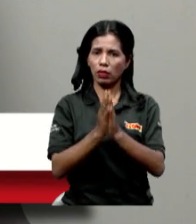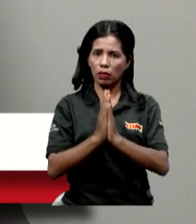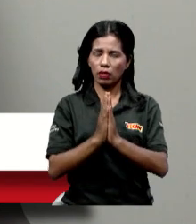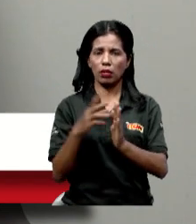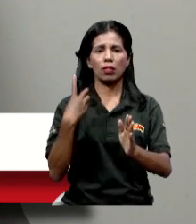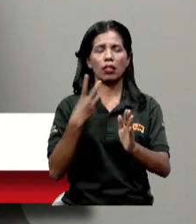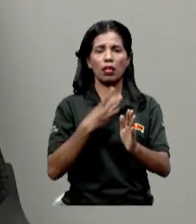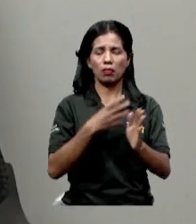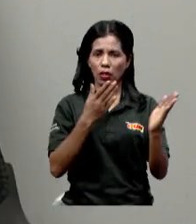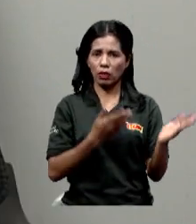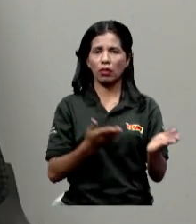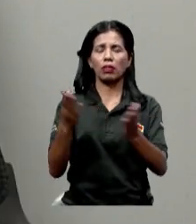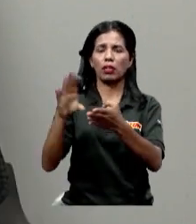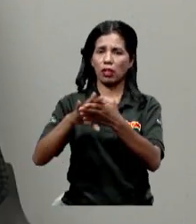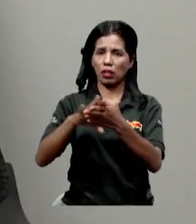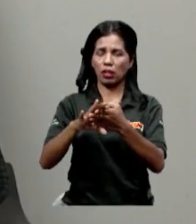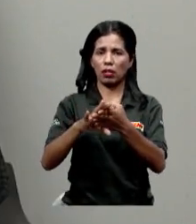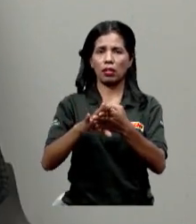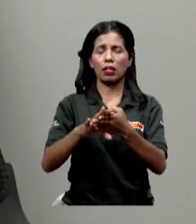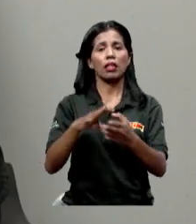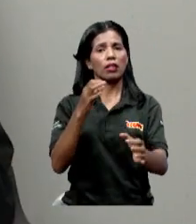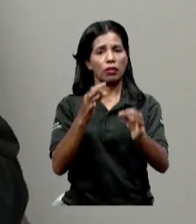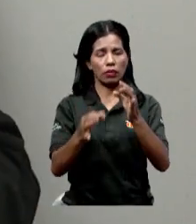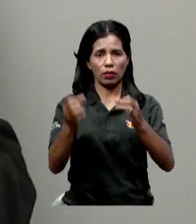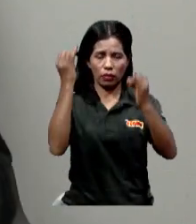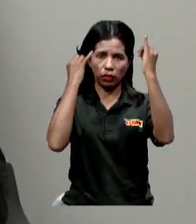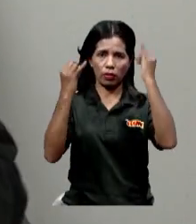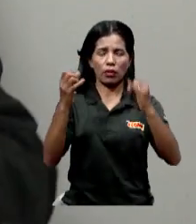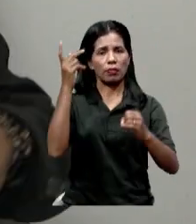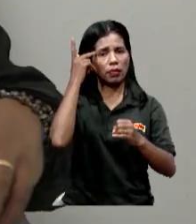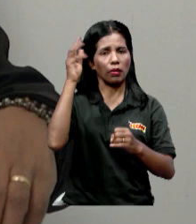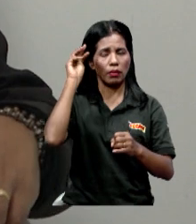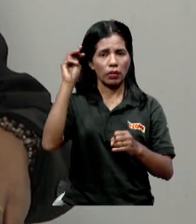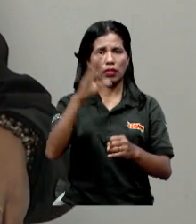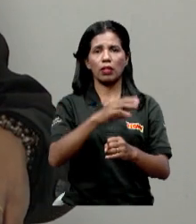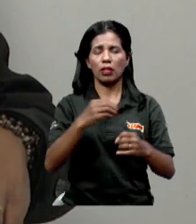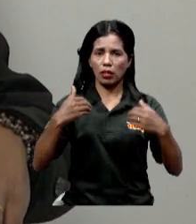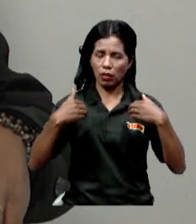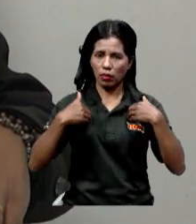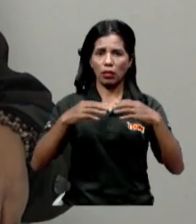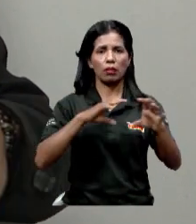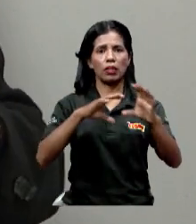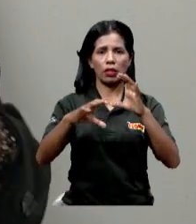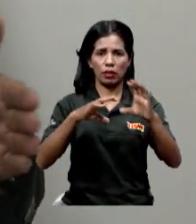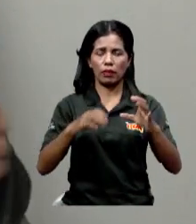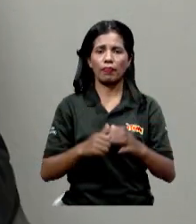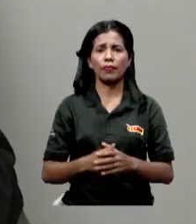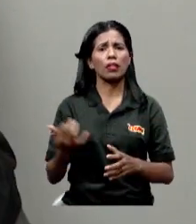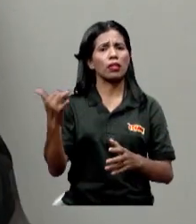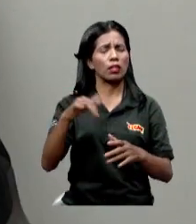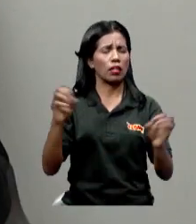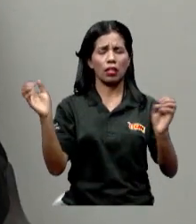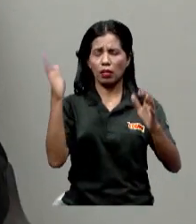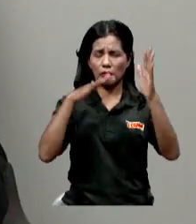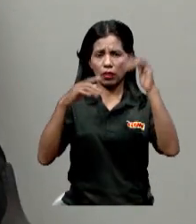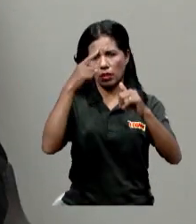minha submete, também. Mesmo informalmente, Sua Excelência Primeiro-Ministro, eu não contacto. Se era lá, é problema